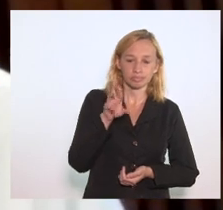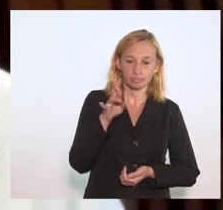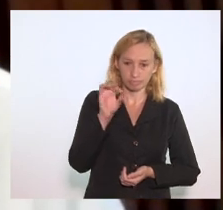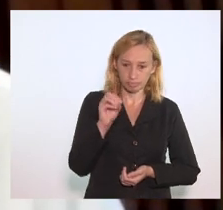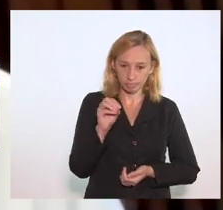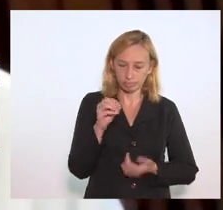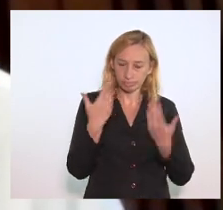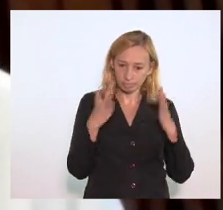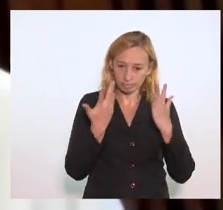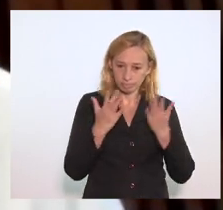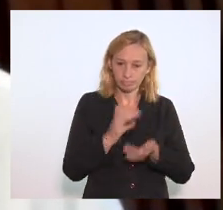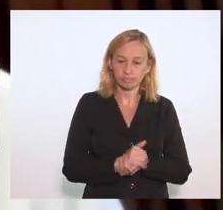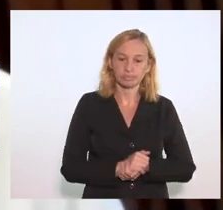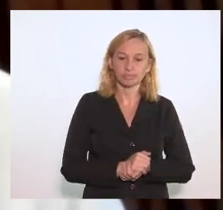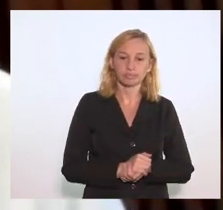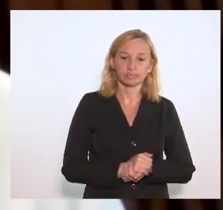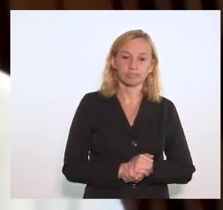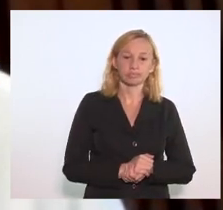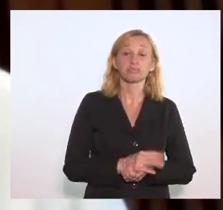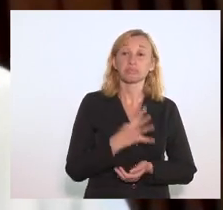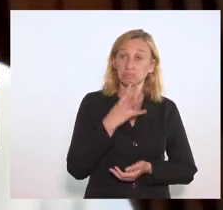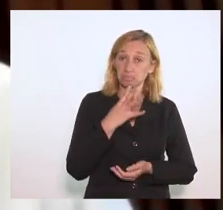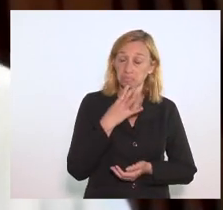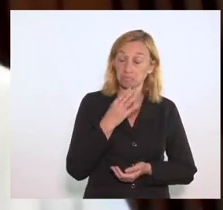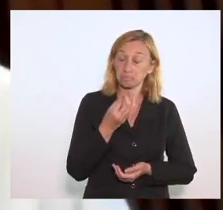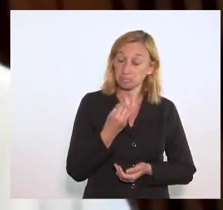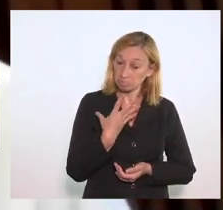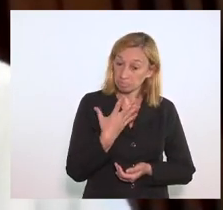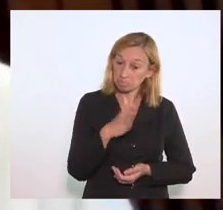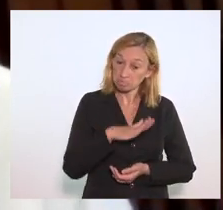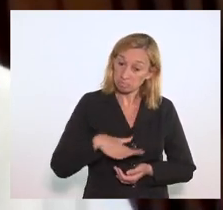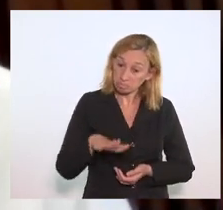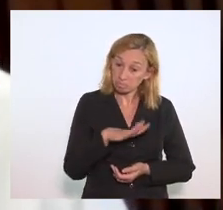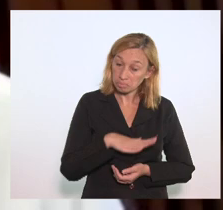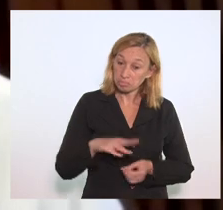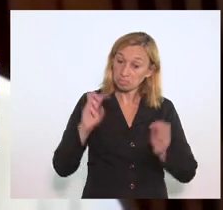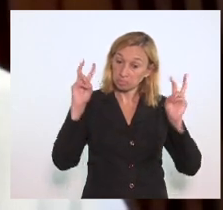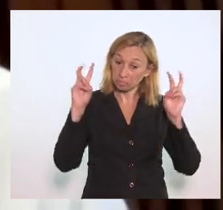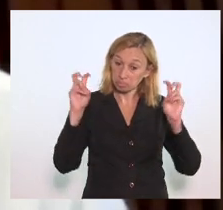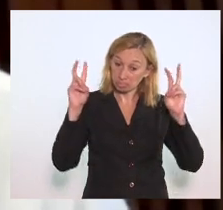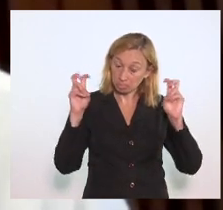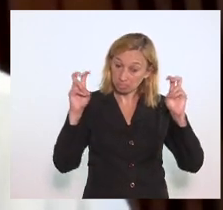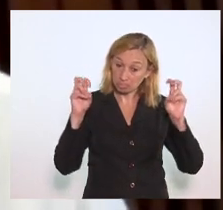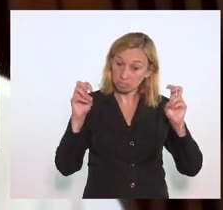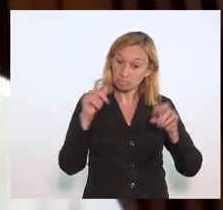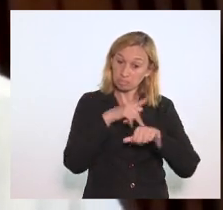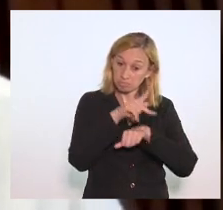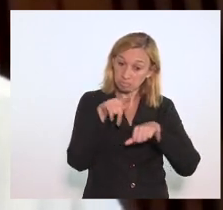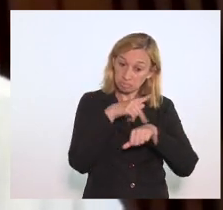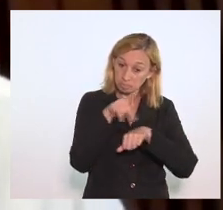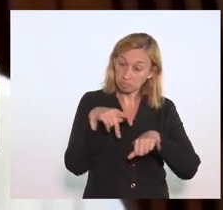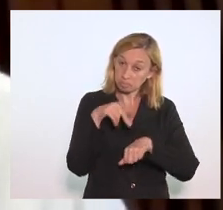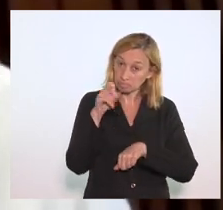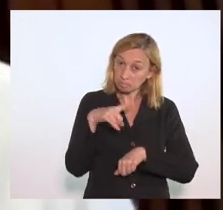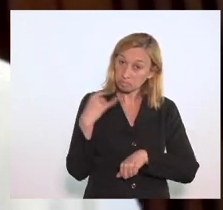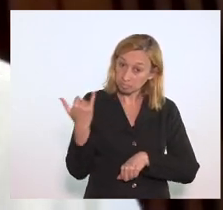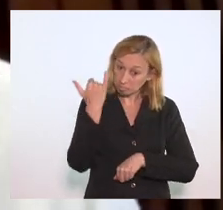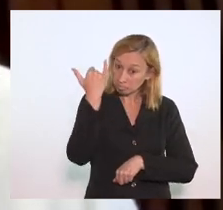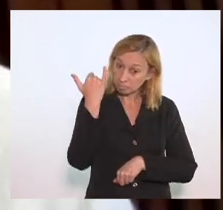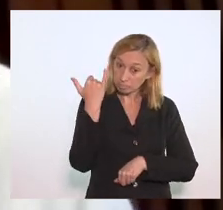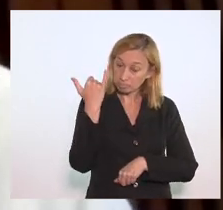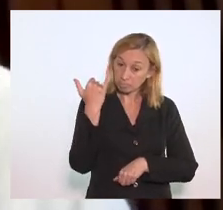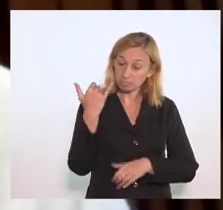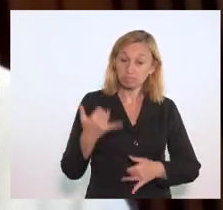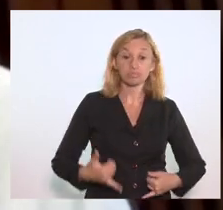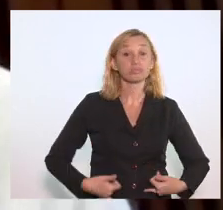é, sem dúvida nenhuma, um dos maiores conhecedores sobre as questões de constitucionalidade deste país, e muito nos honra